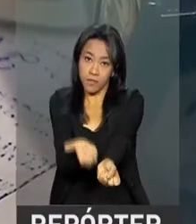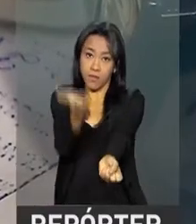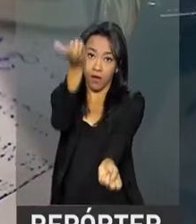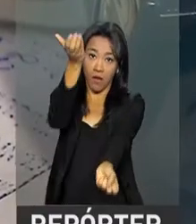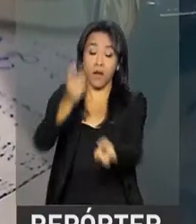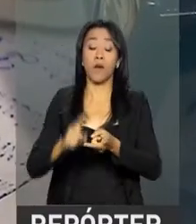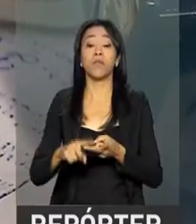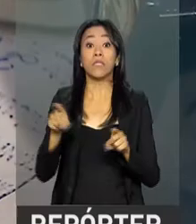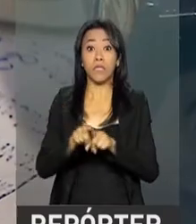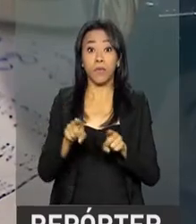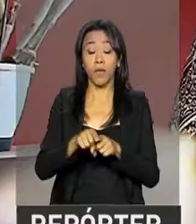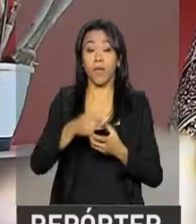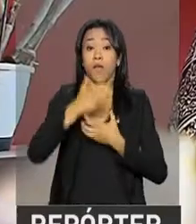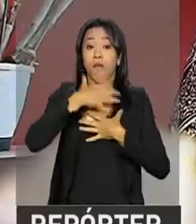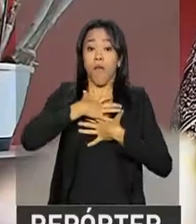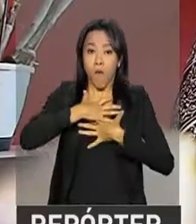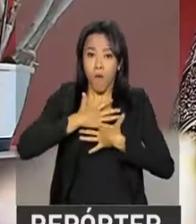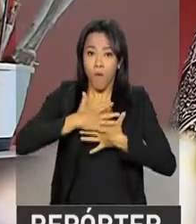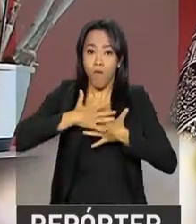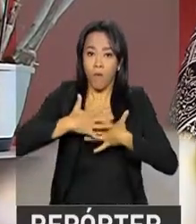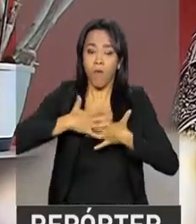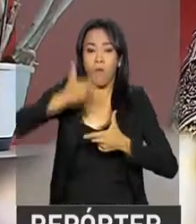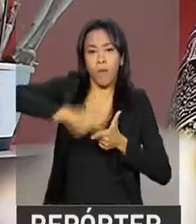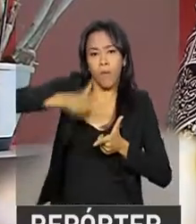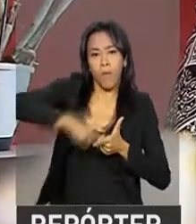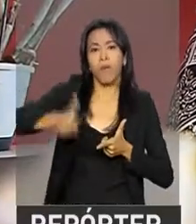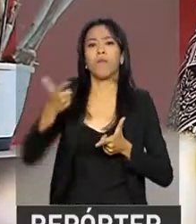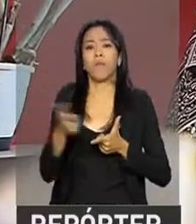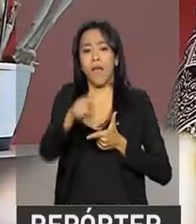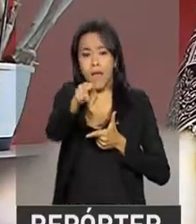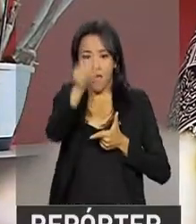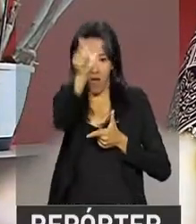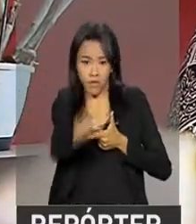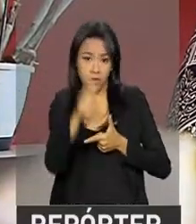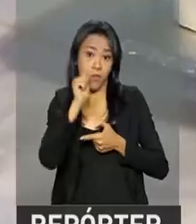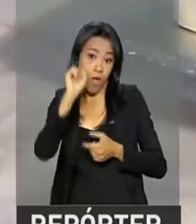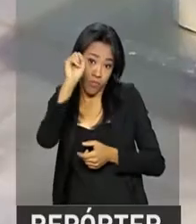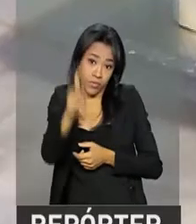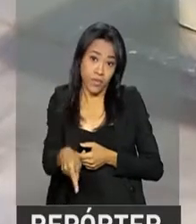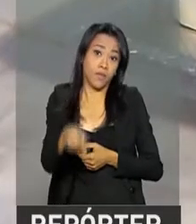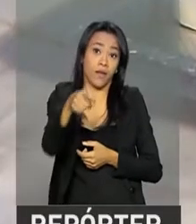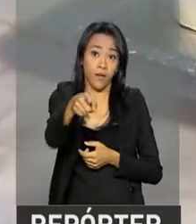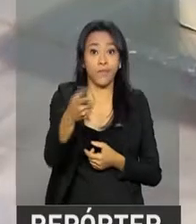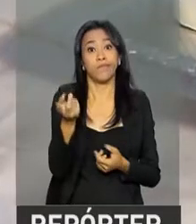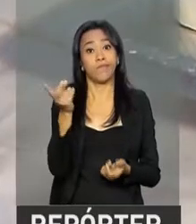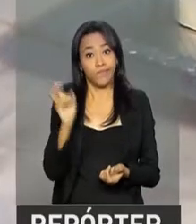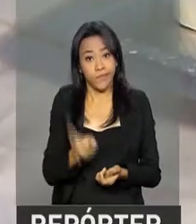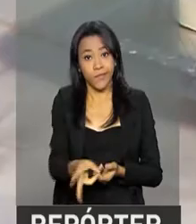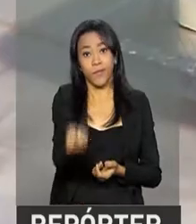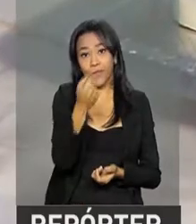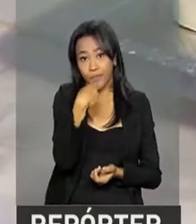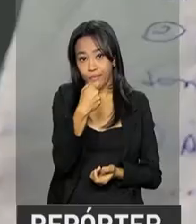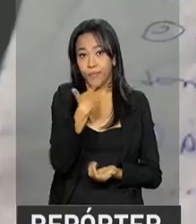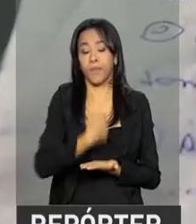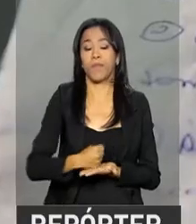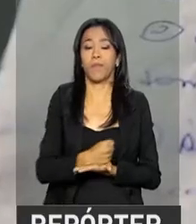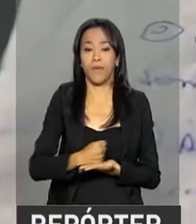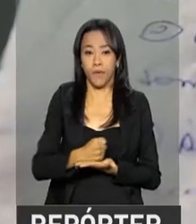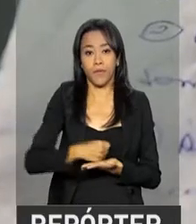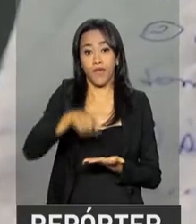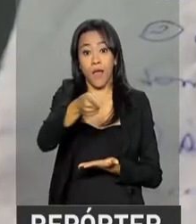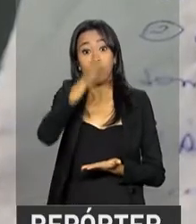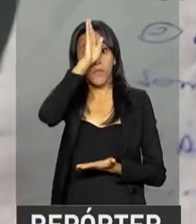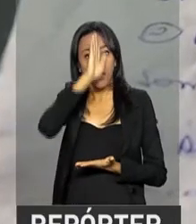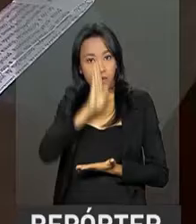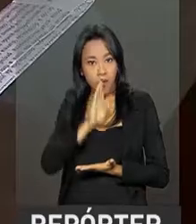das crises de asma a aposentada jacini a decorrer o tinga para os remédios que ela retira de forma